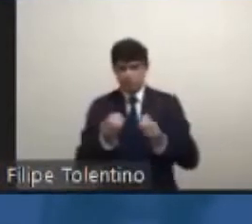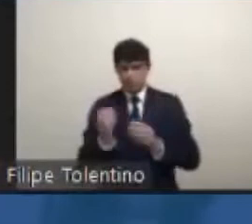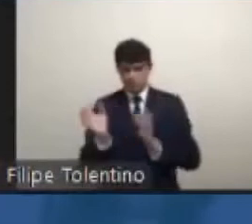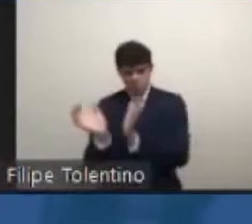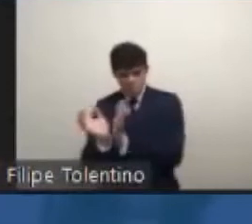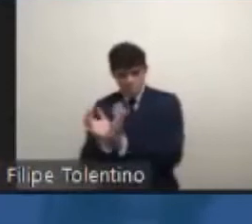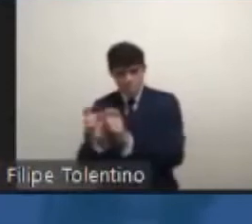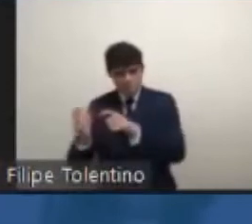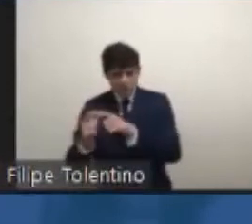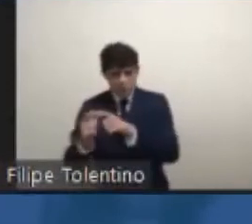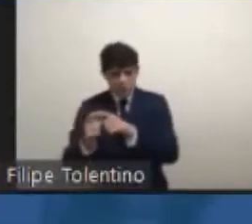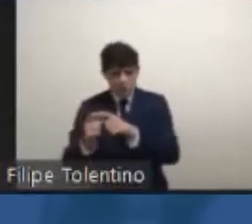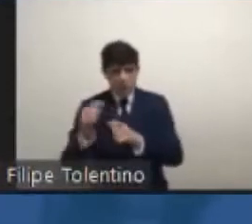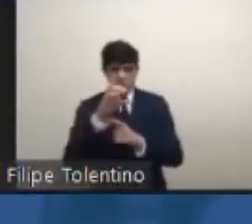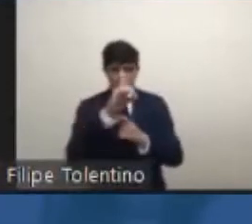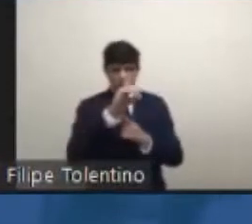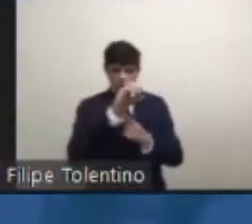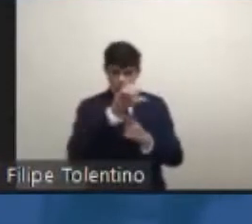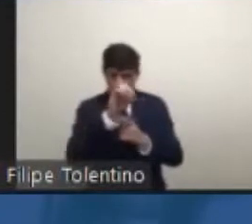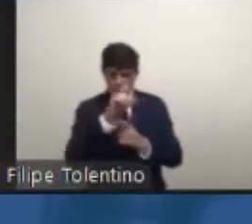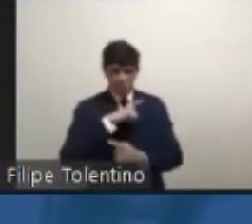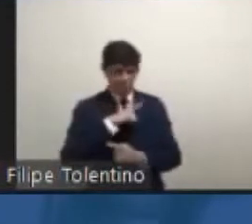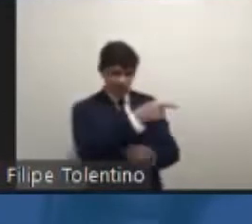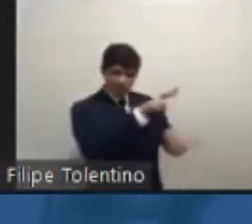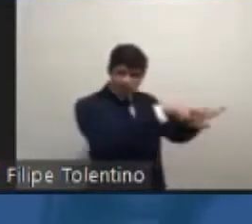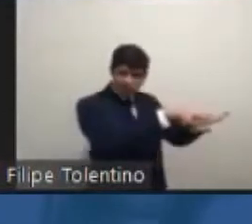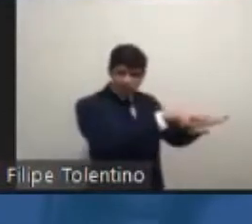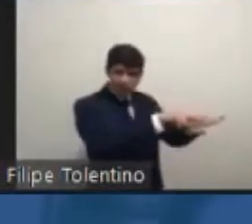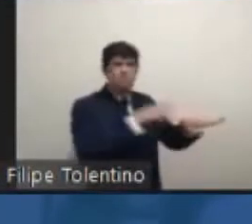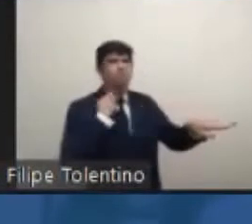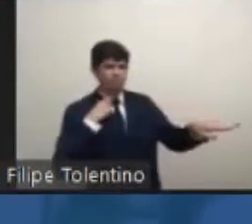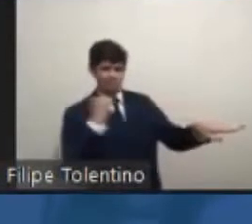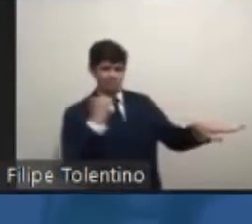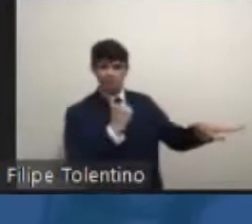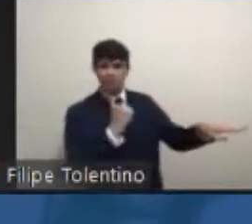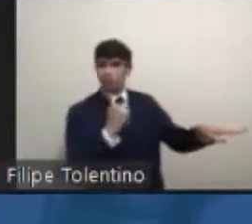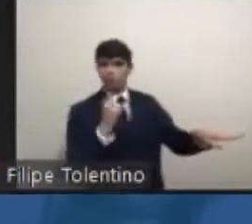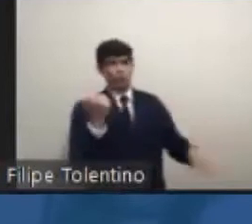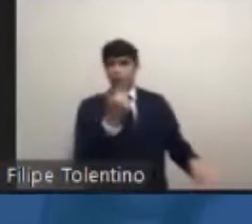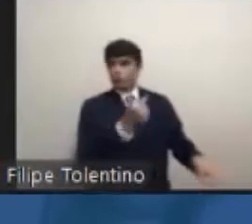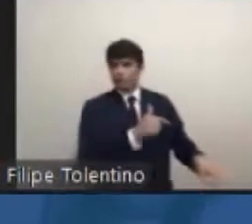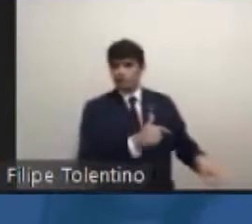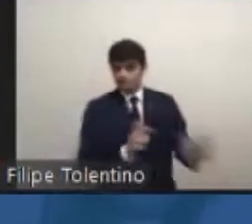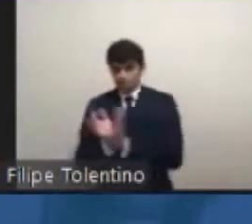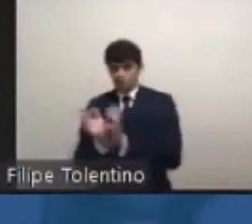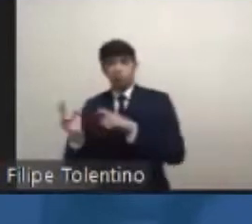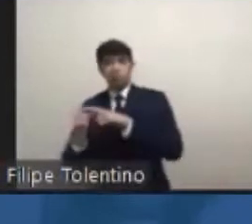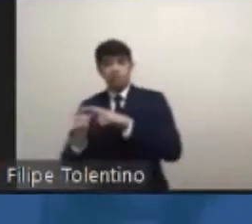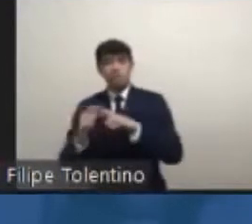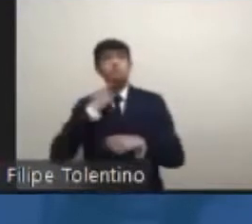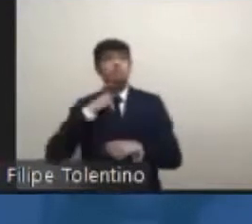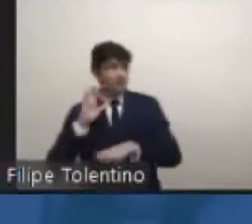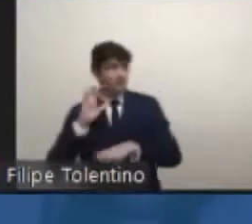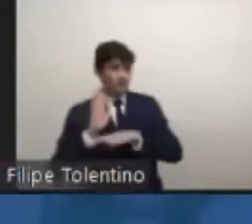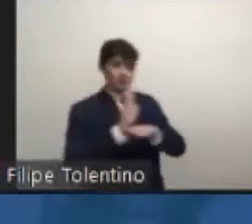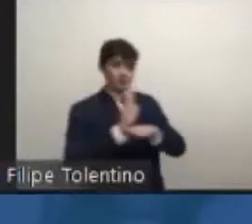socorro. Ele está respeitando a autonomia do paciente, que tem proteção constitucional. E os tribunais já se manifestaram que o